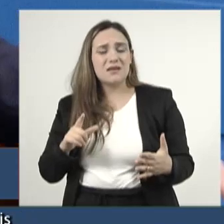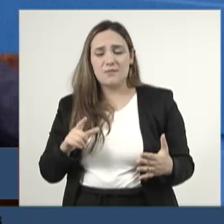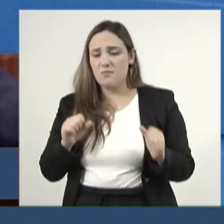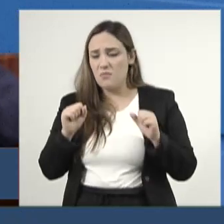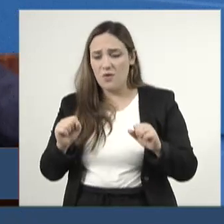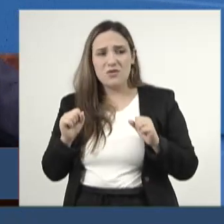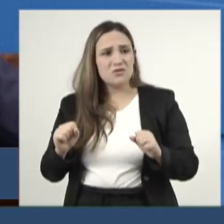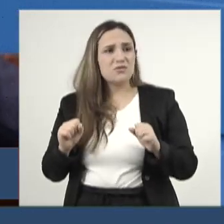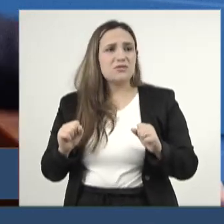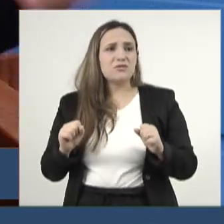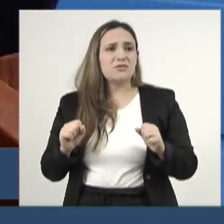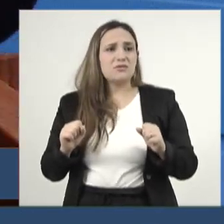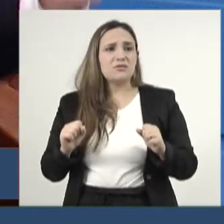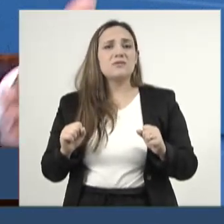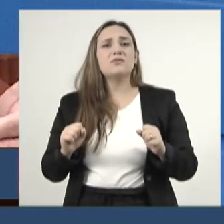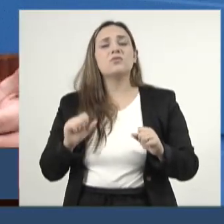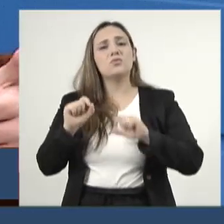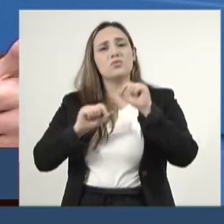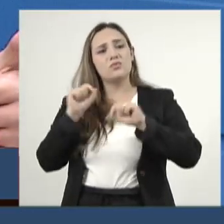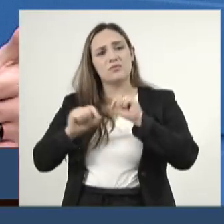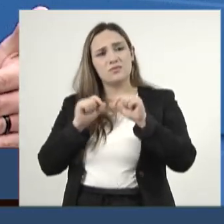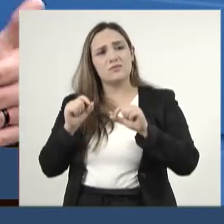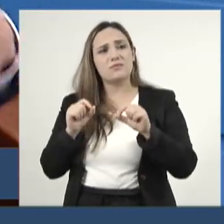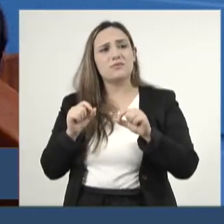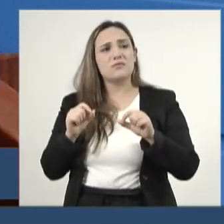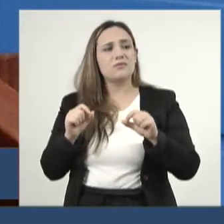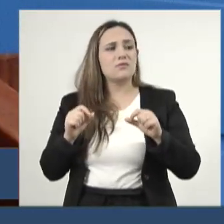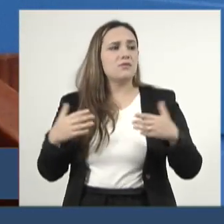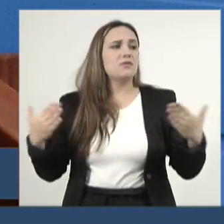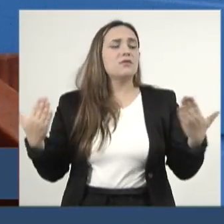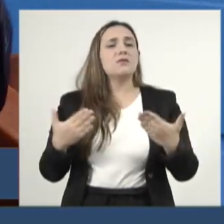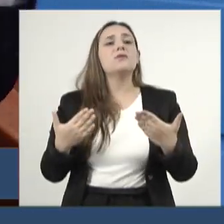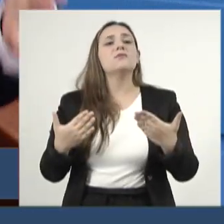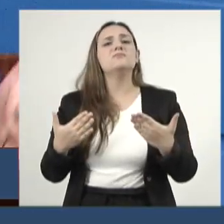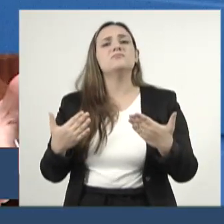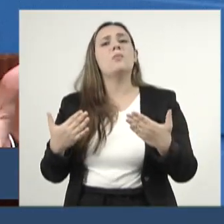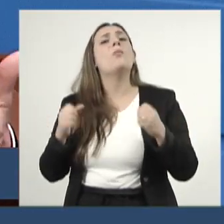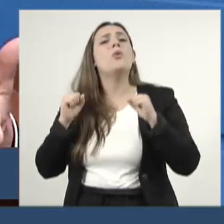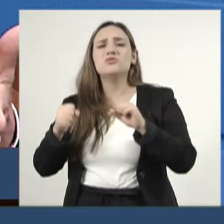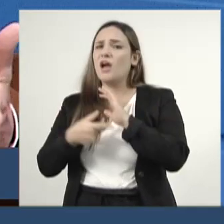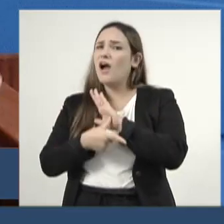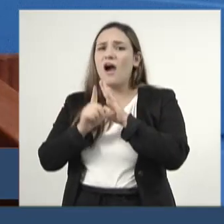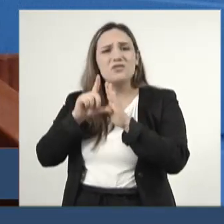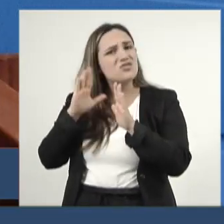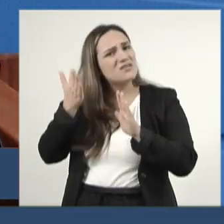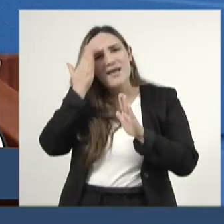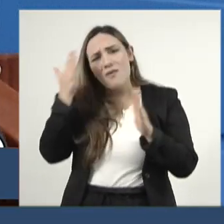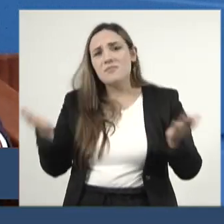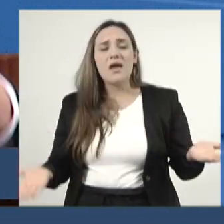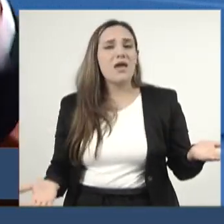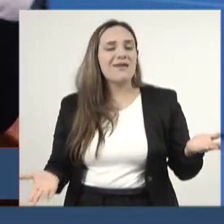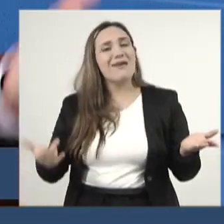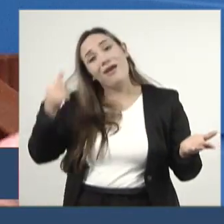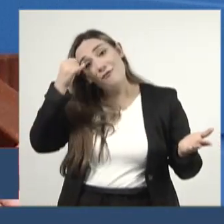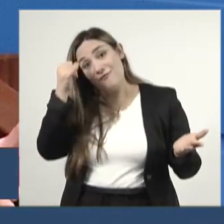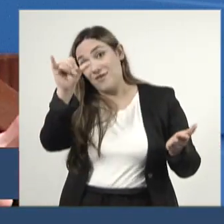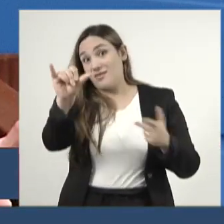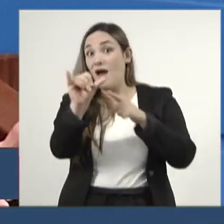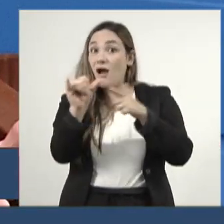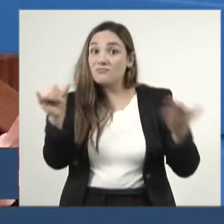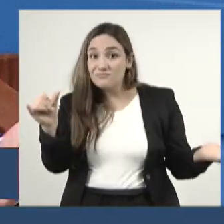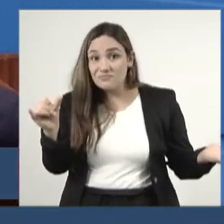com facilidade. Quer dizer, tudo isso podia ser previsto e